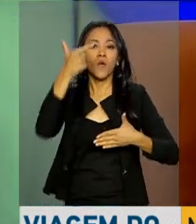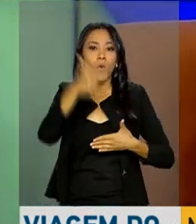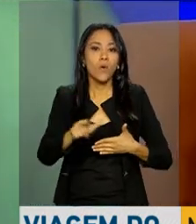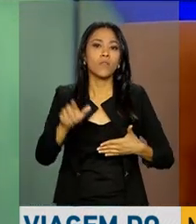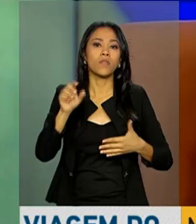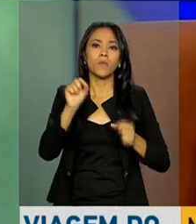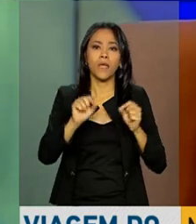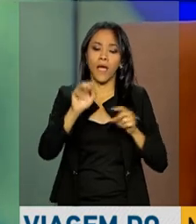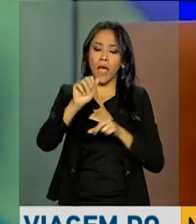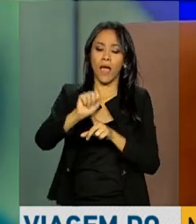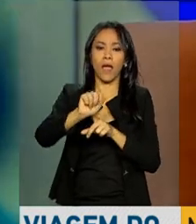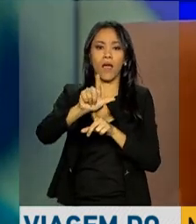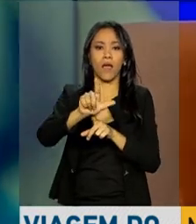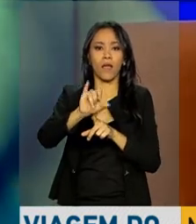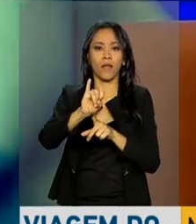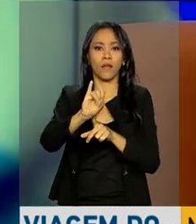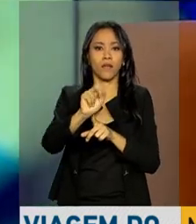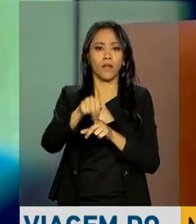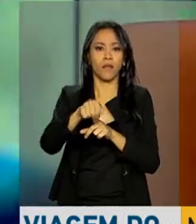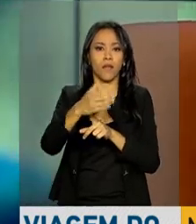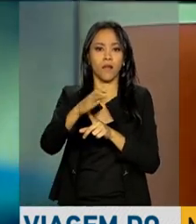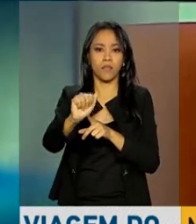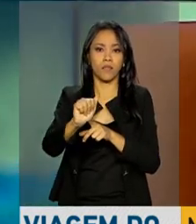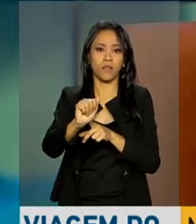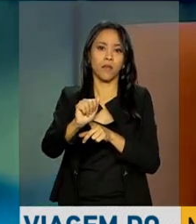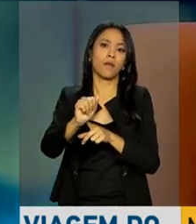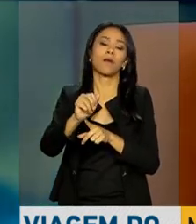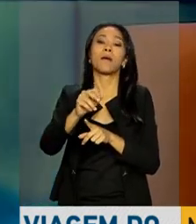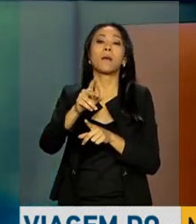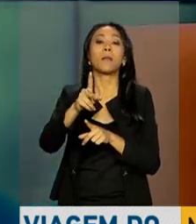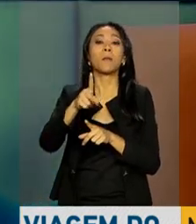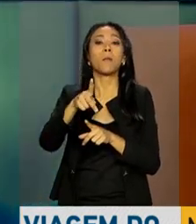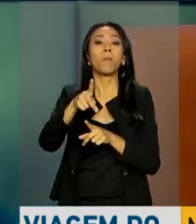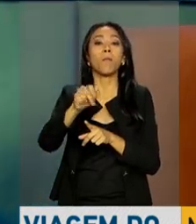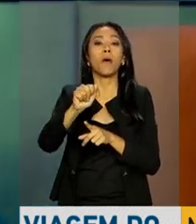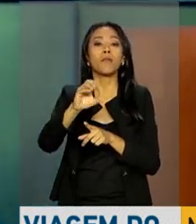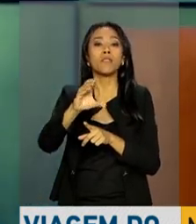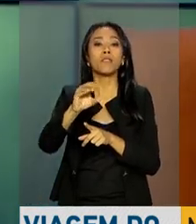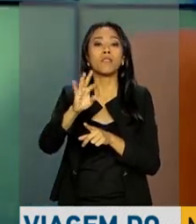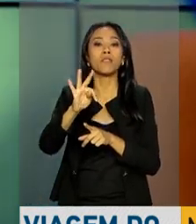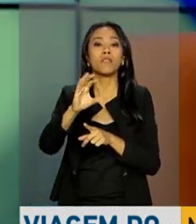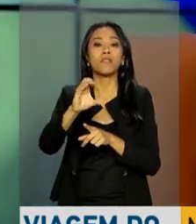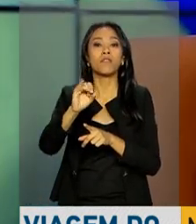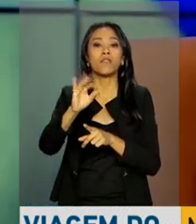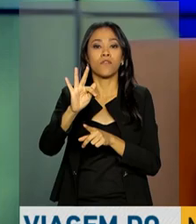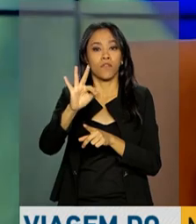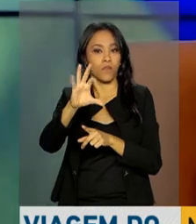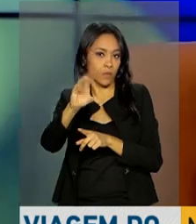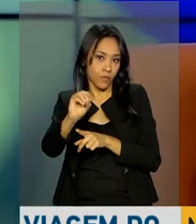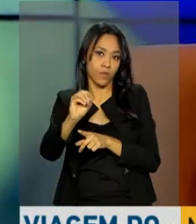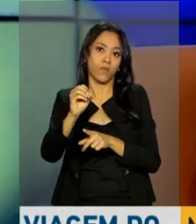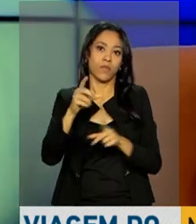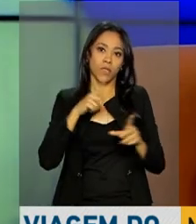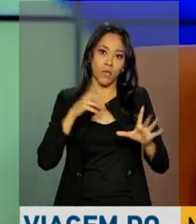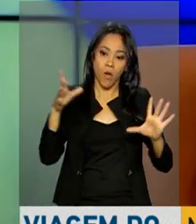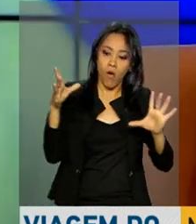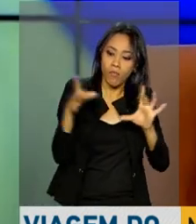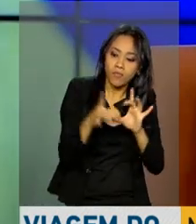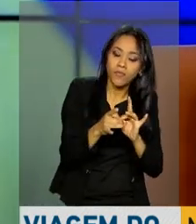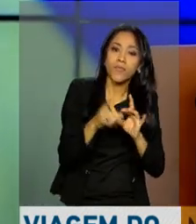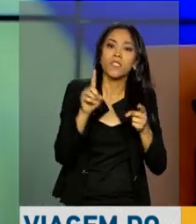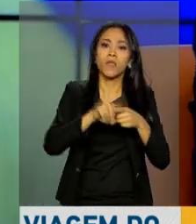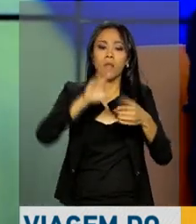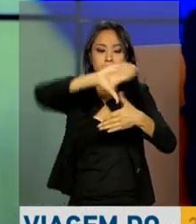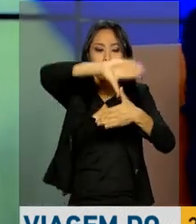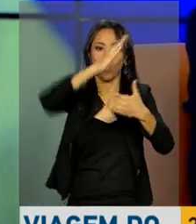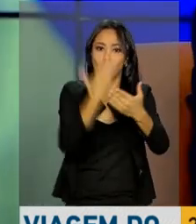Aliança para o Pacífico, que reúne outros países. Nós estamos fazendo uma aliança do Mercosul com a Aliança para o Pacífico.